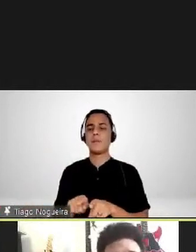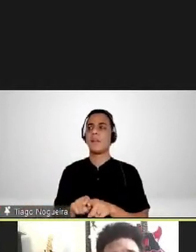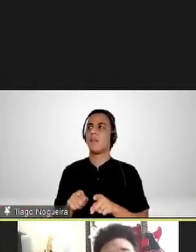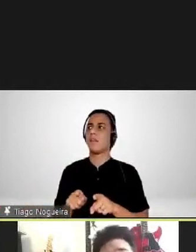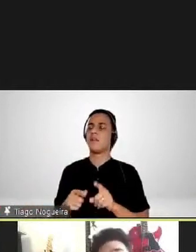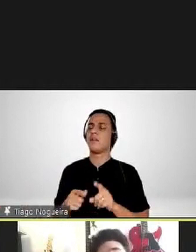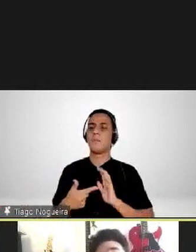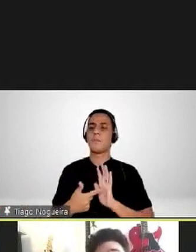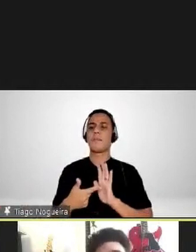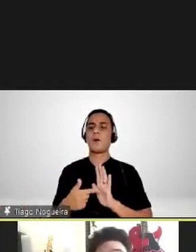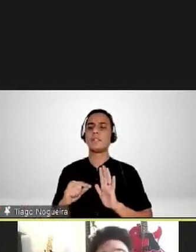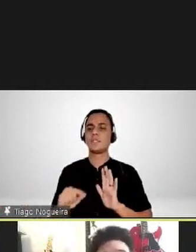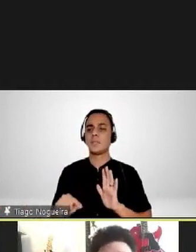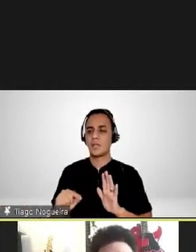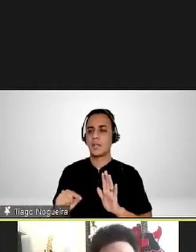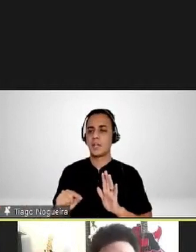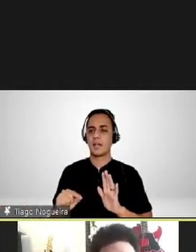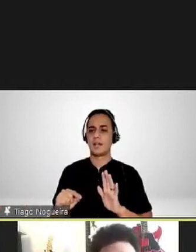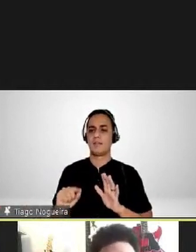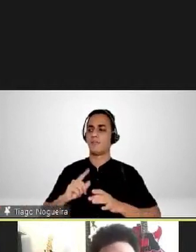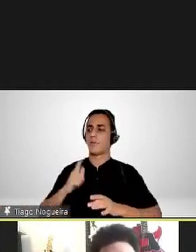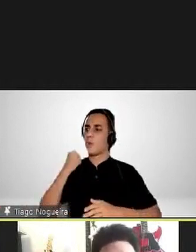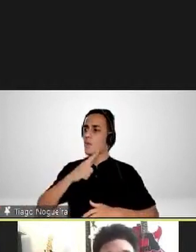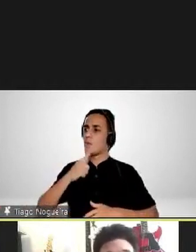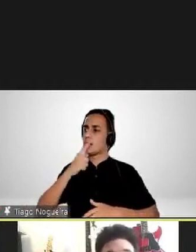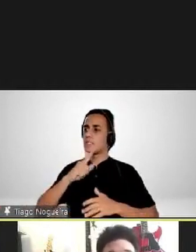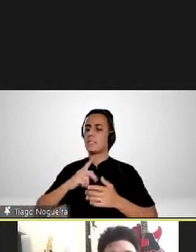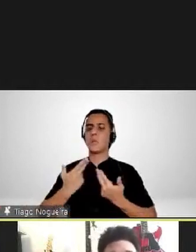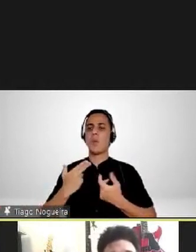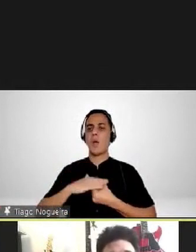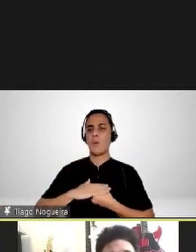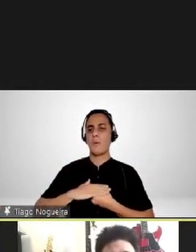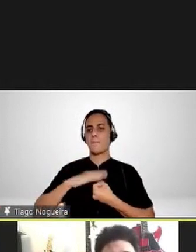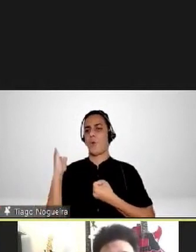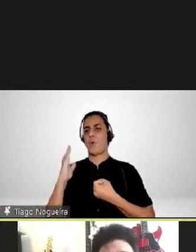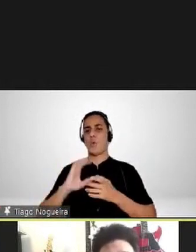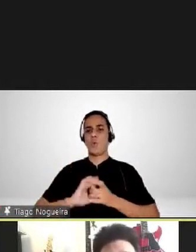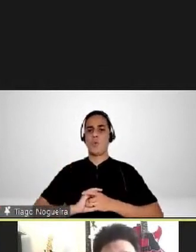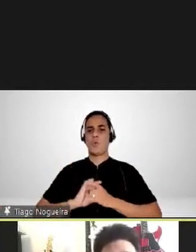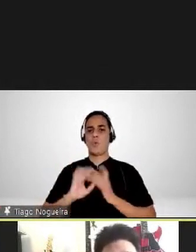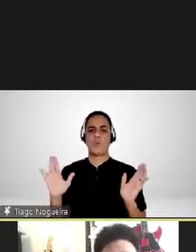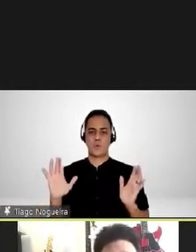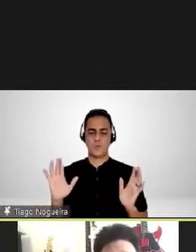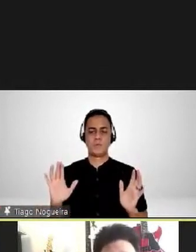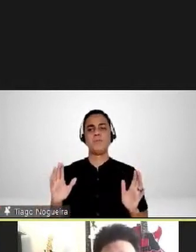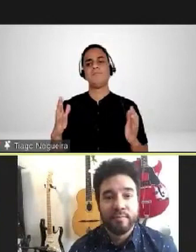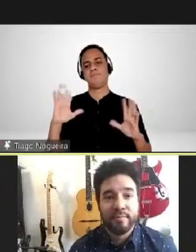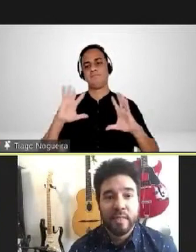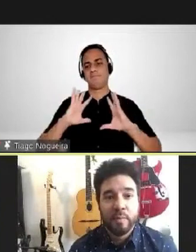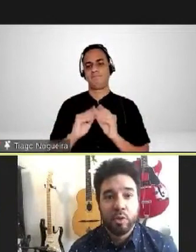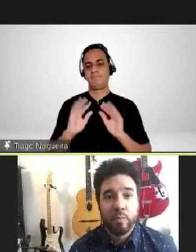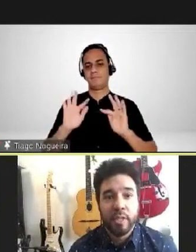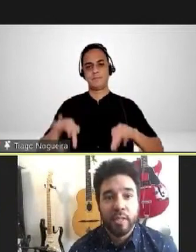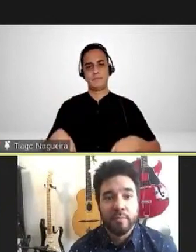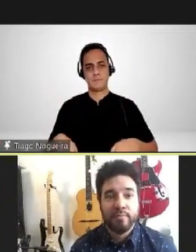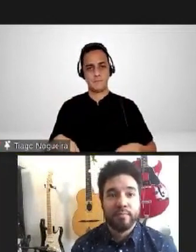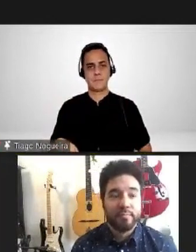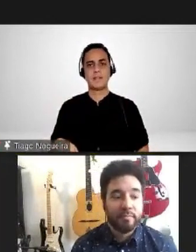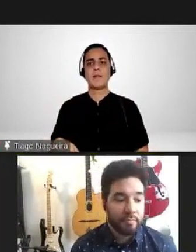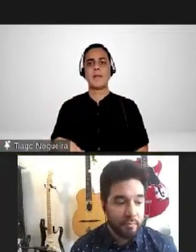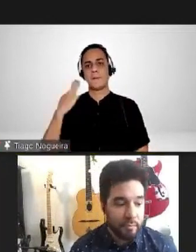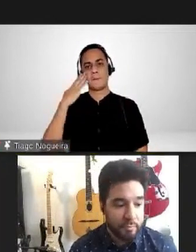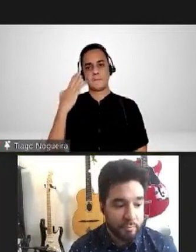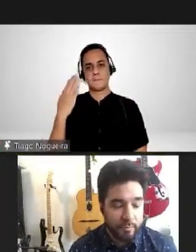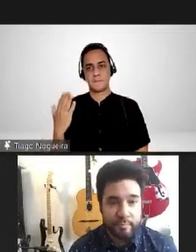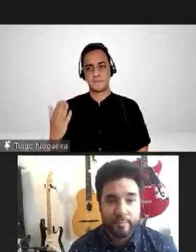promover formas de libertação. Então é isso, gente. Eu encerro por aqui a minha fala. Muito obrigado.